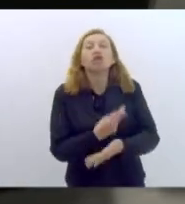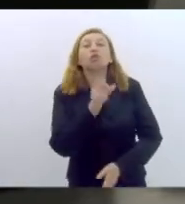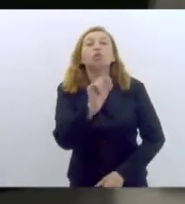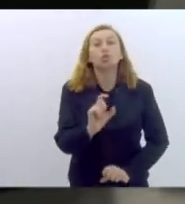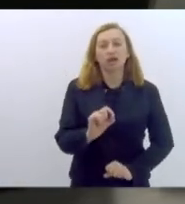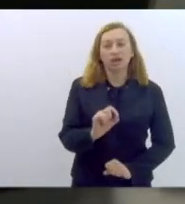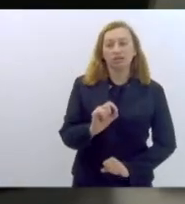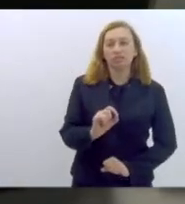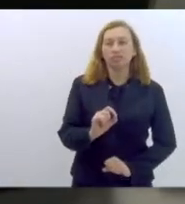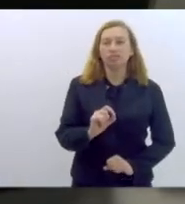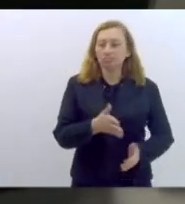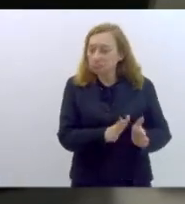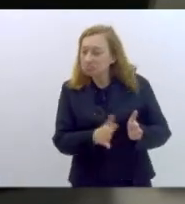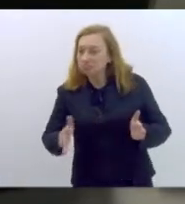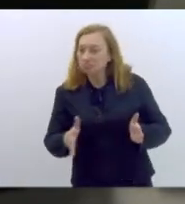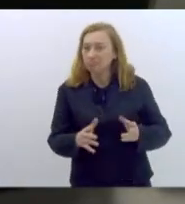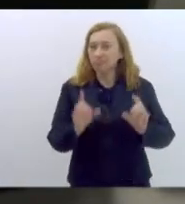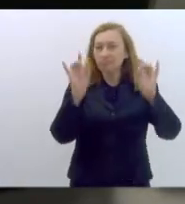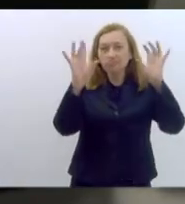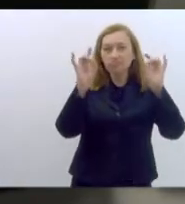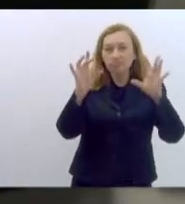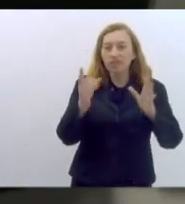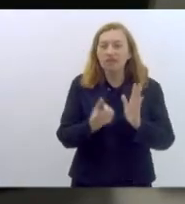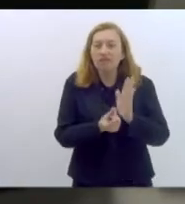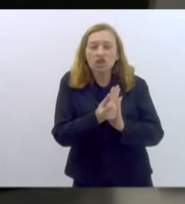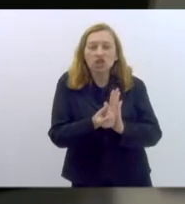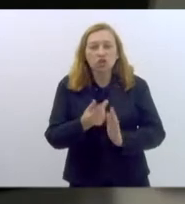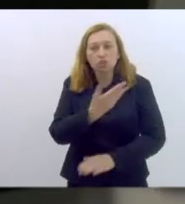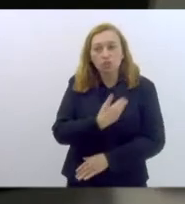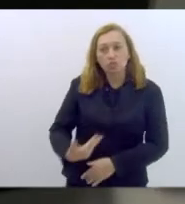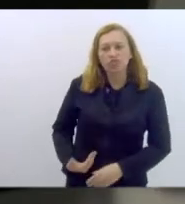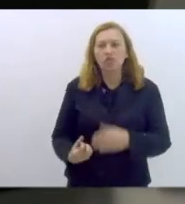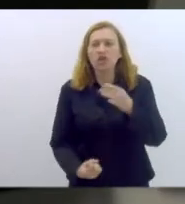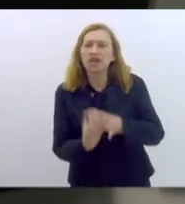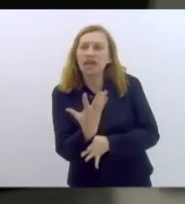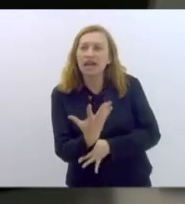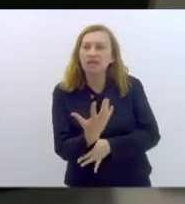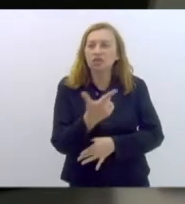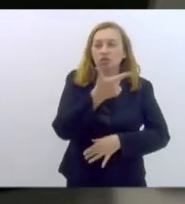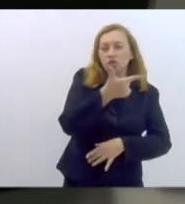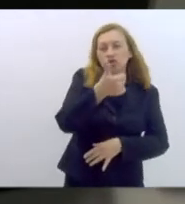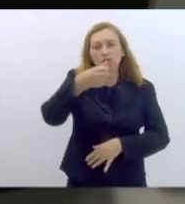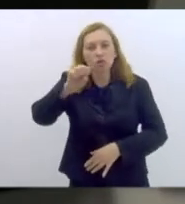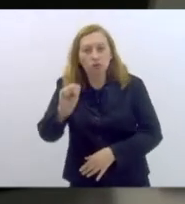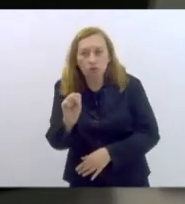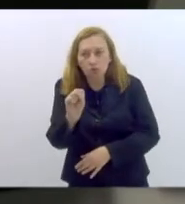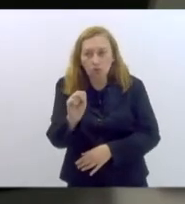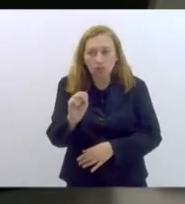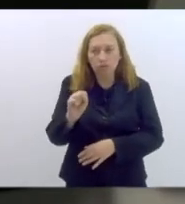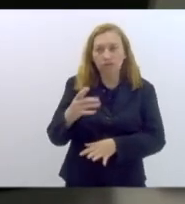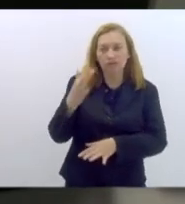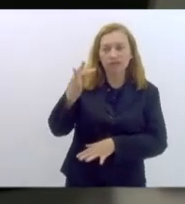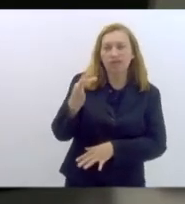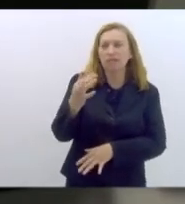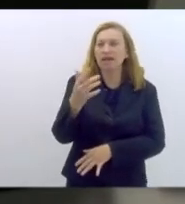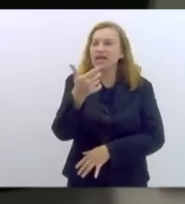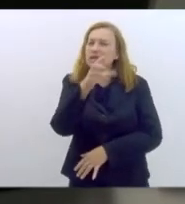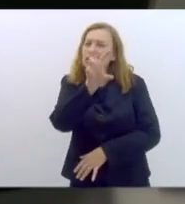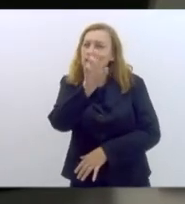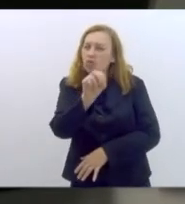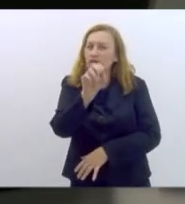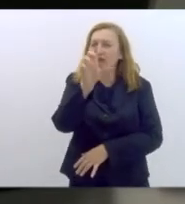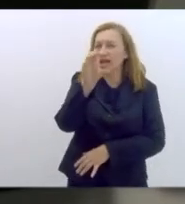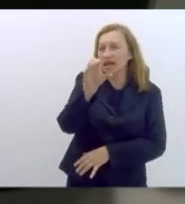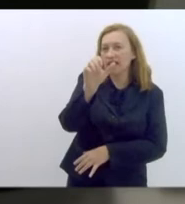nossa carreira, né, de especialista em finanças públicas foi criada em 2008 e com previsão para 50 cargos. E